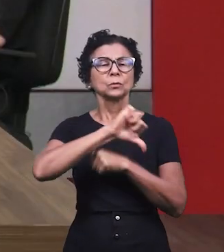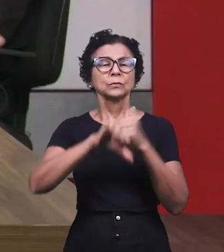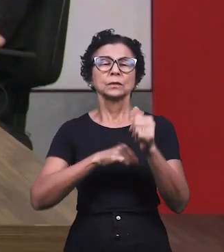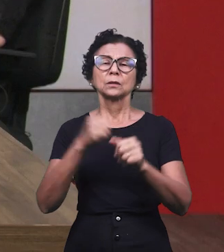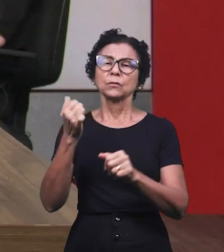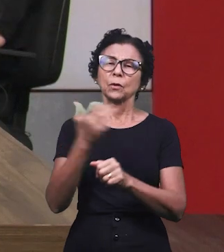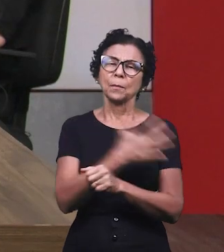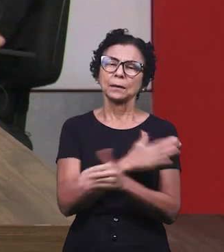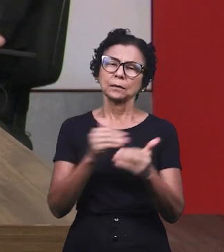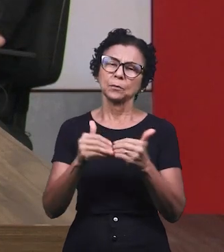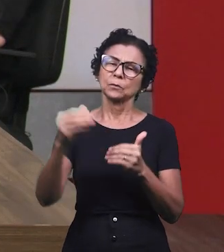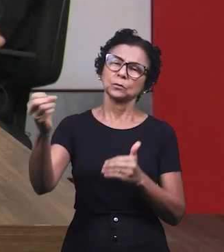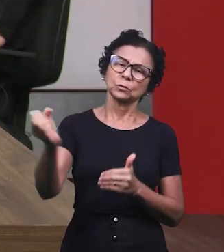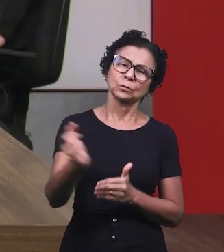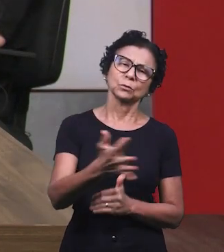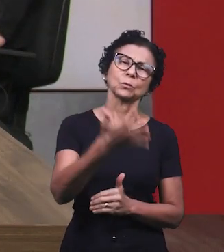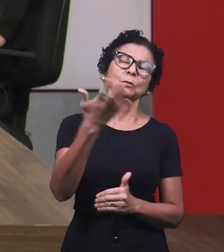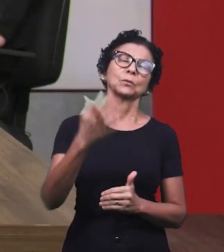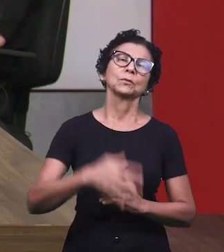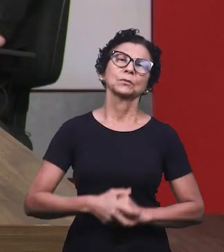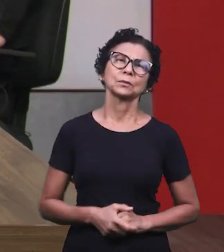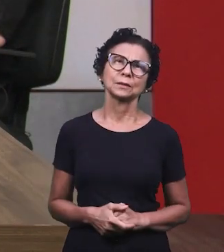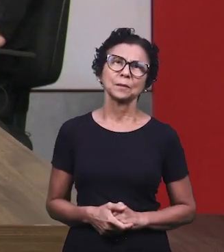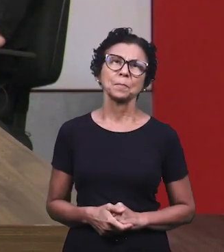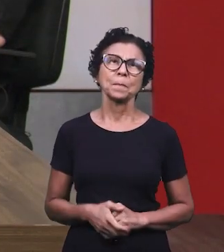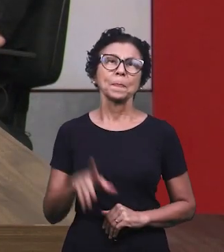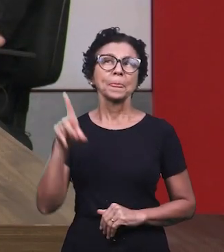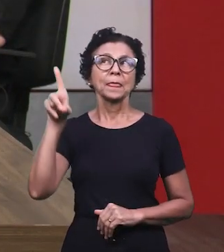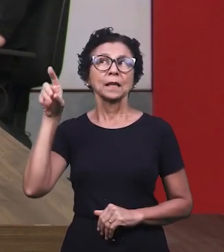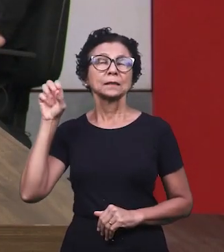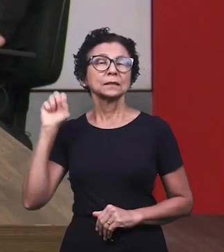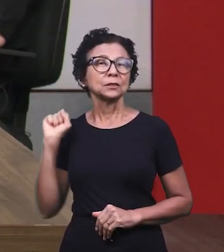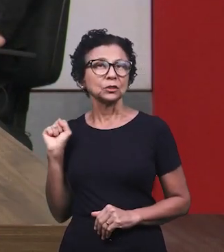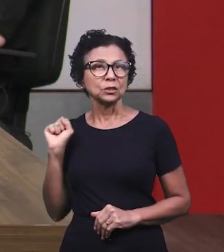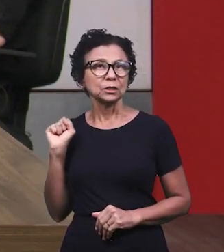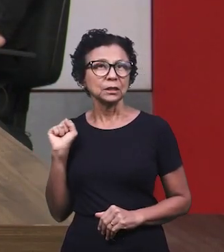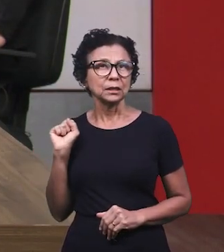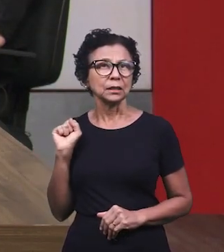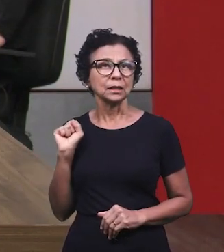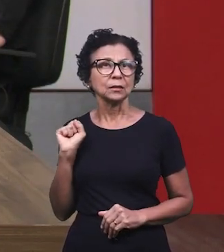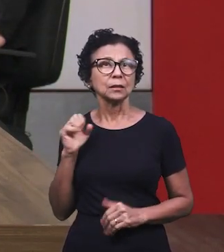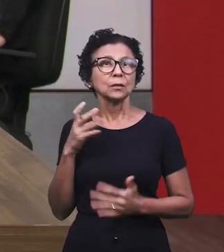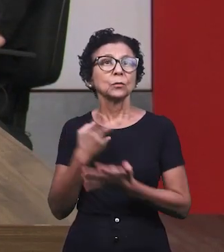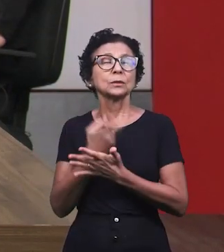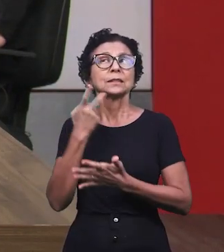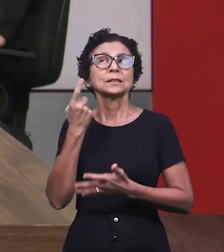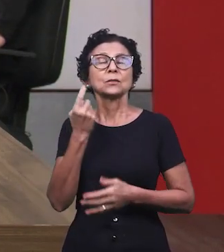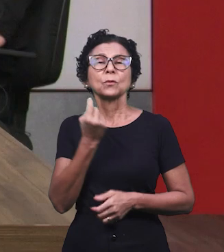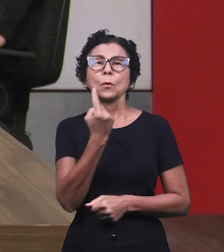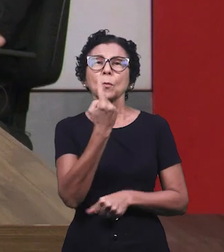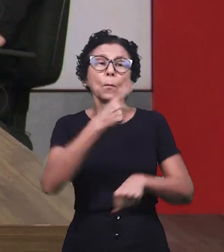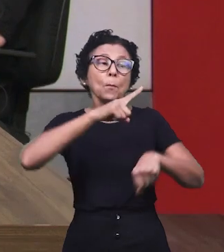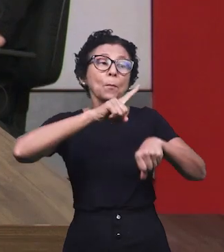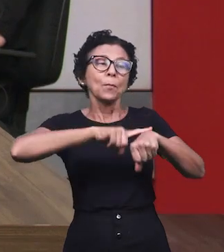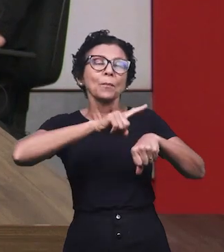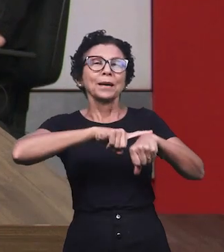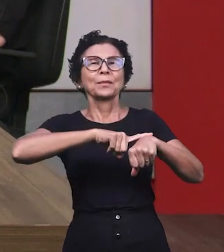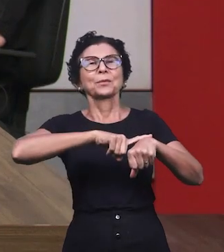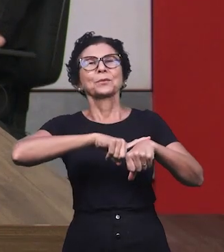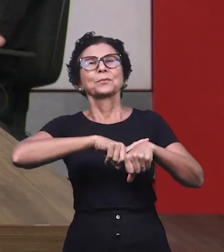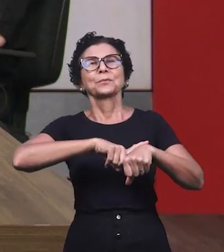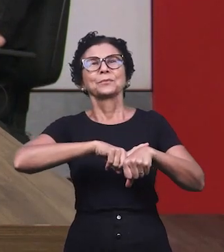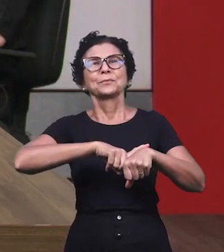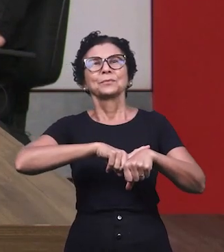dia aí, foi em um determinado dia, mas foi um momento. Por isso que Sim. fala no quando. Foi um momento, o dia que eu fui na igreja, o dia que eu